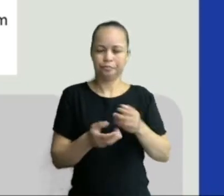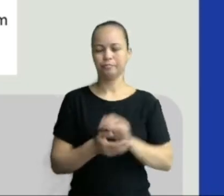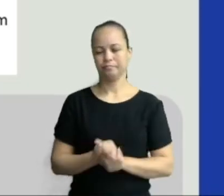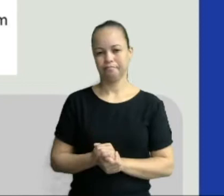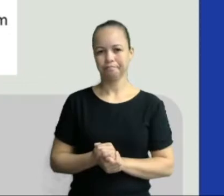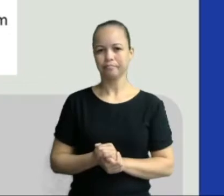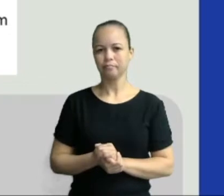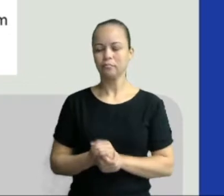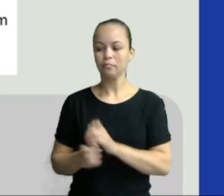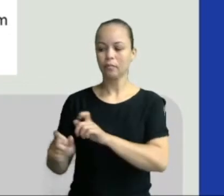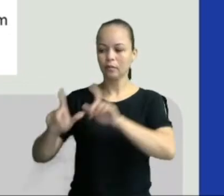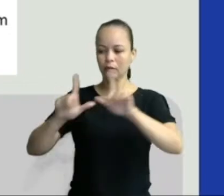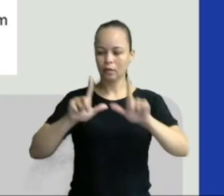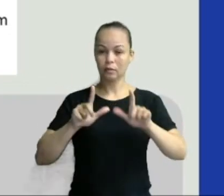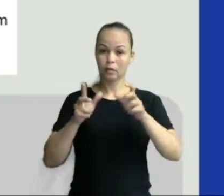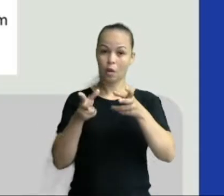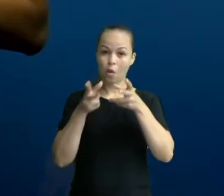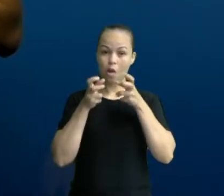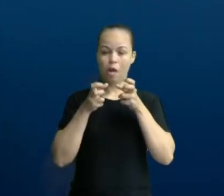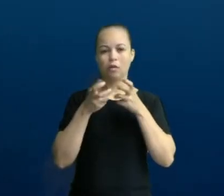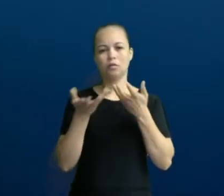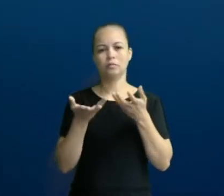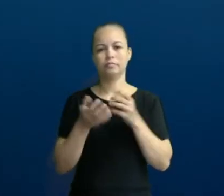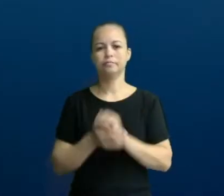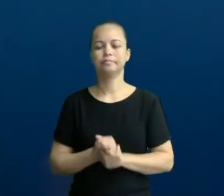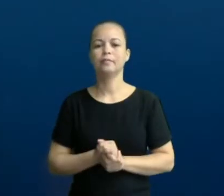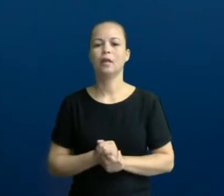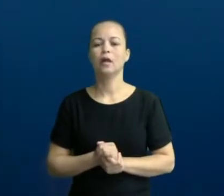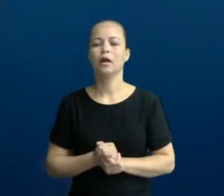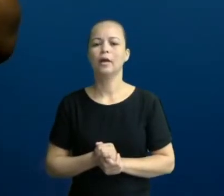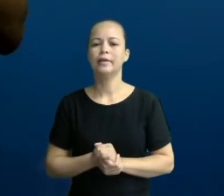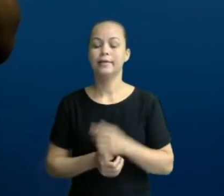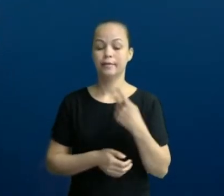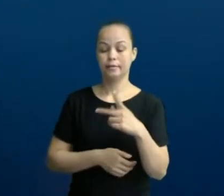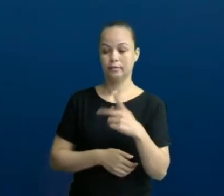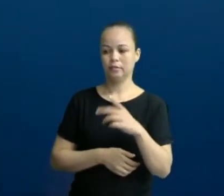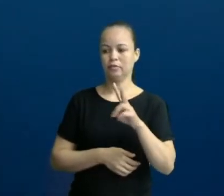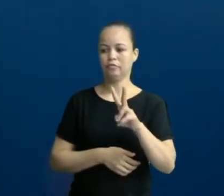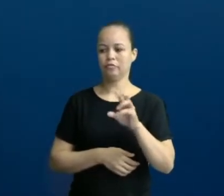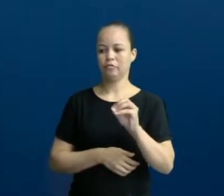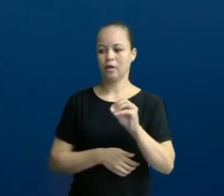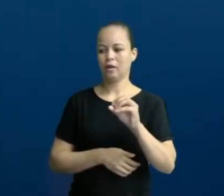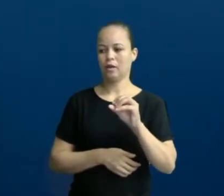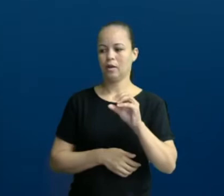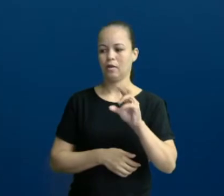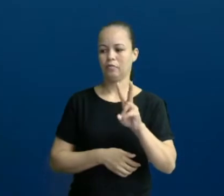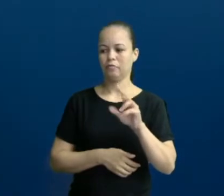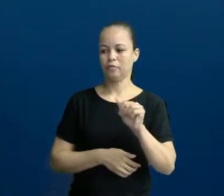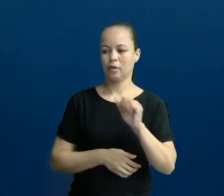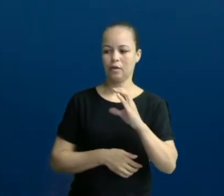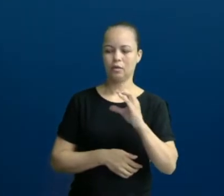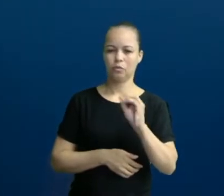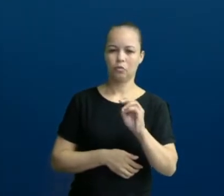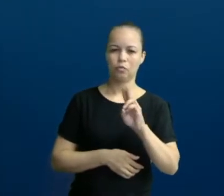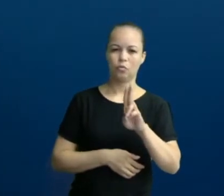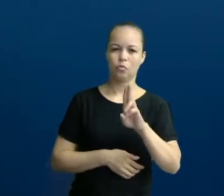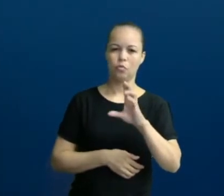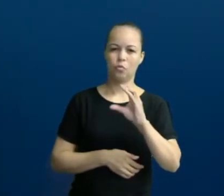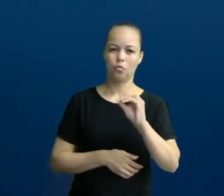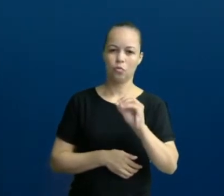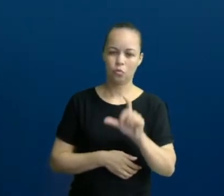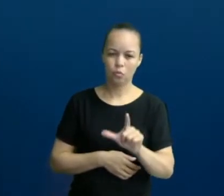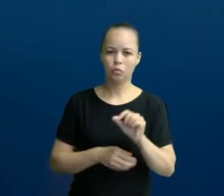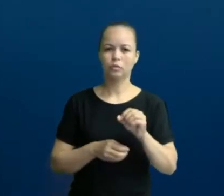Volta aqui comigo para a gente fazer só uma pequena observação. E esse vacúolo contrátil, essa estruturazinha que está aqui, ó. Por quê, gente? Se